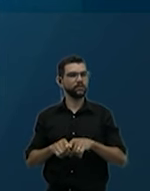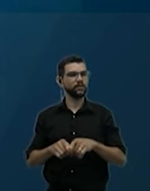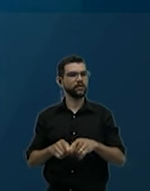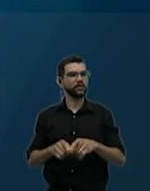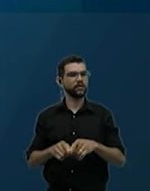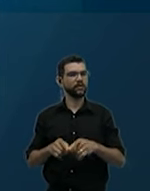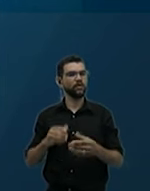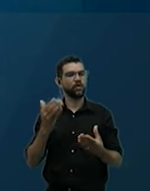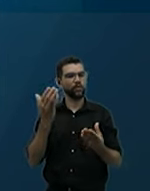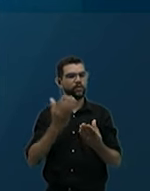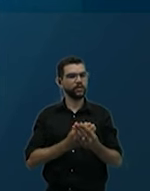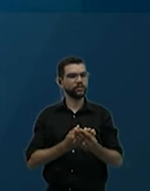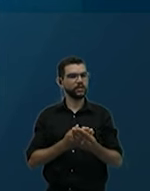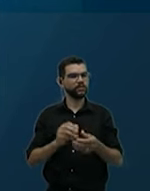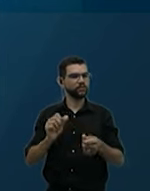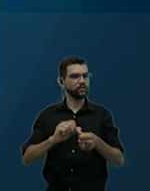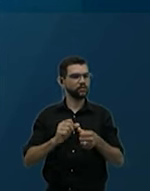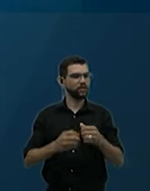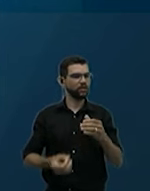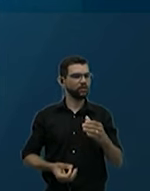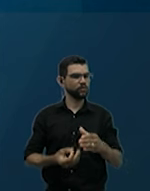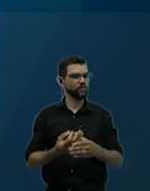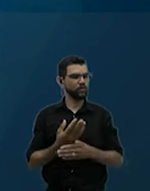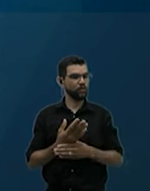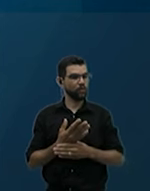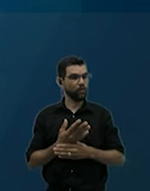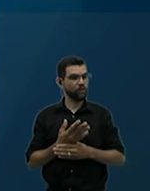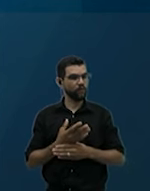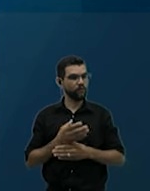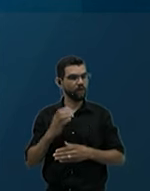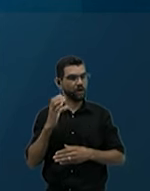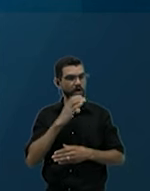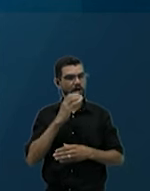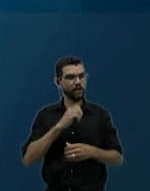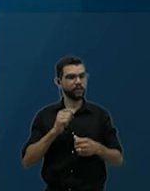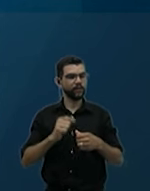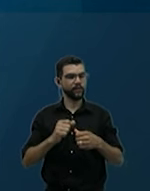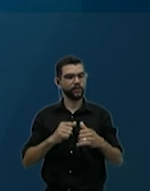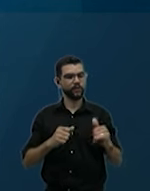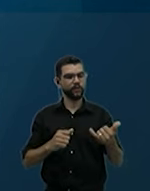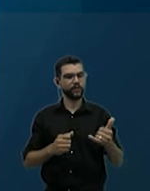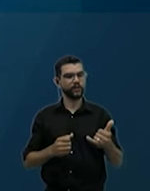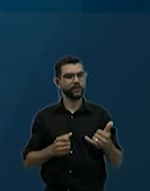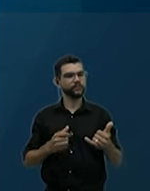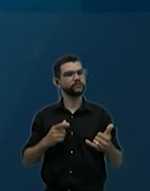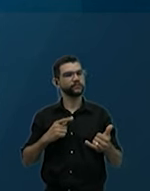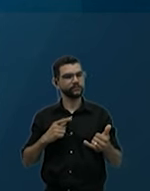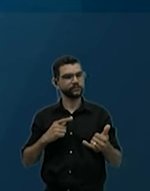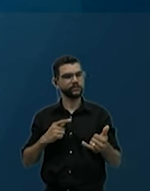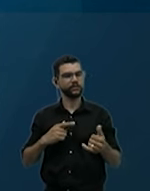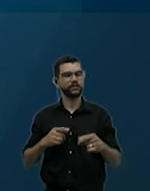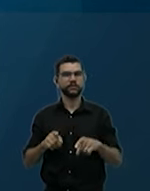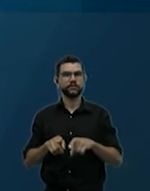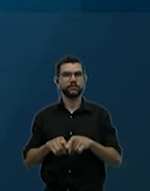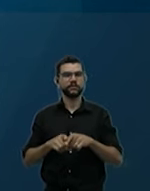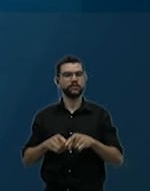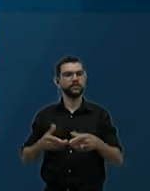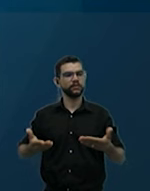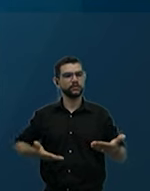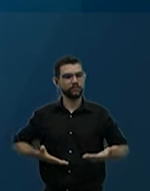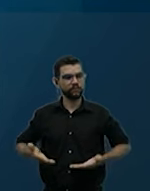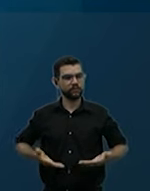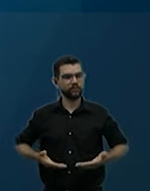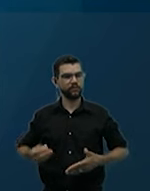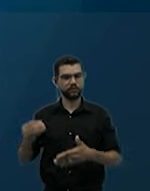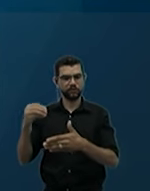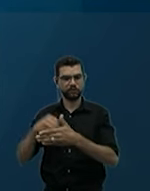um grave problema de falta de pessoal, de falta de servidores públicos no INSS.